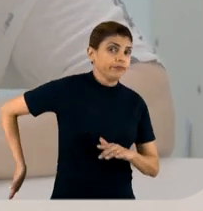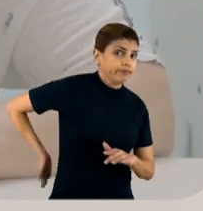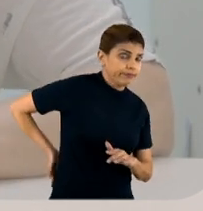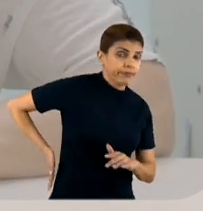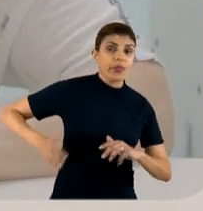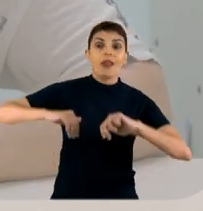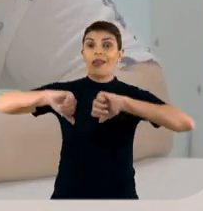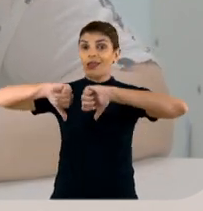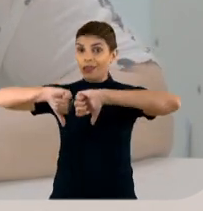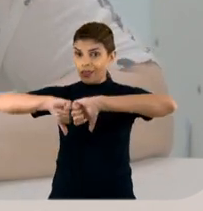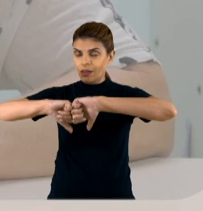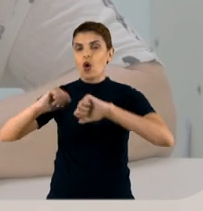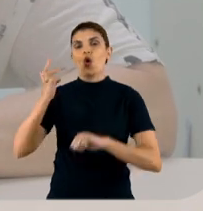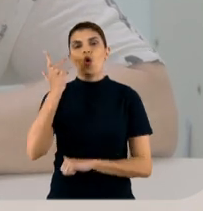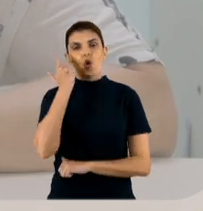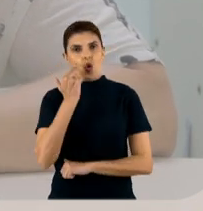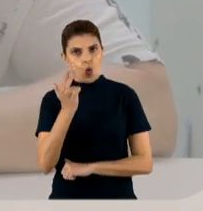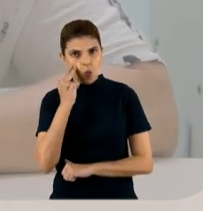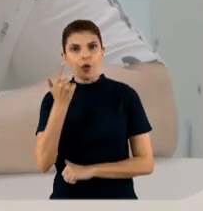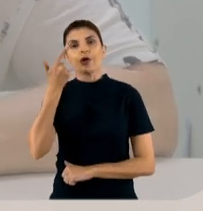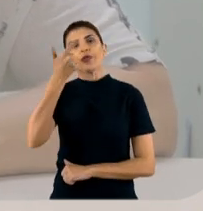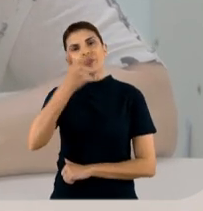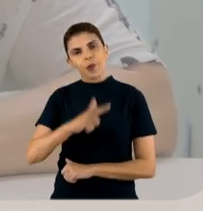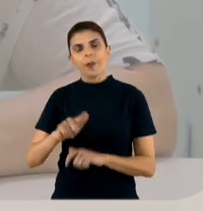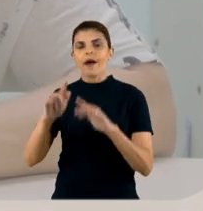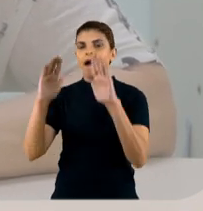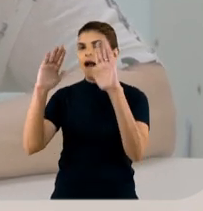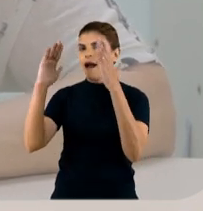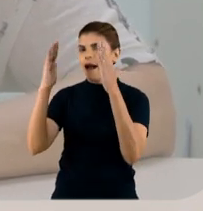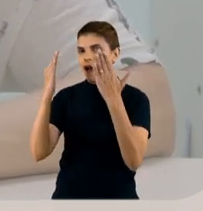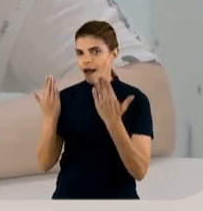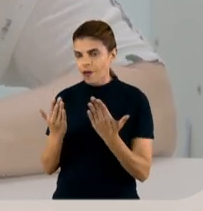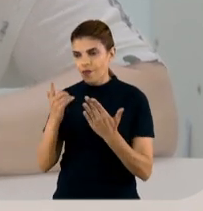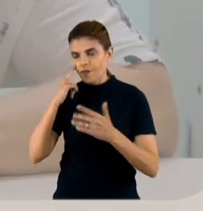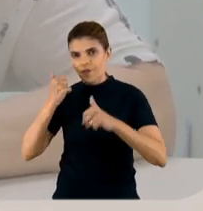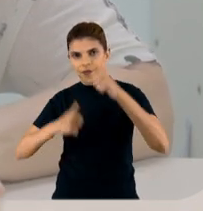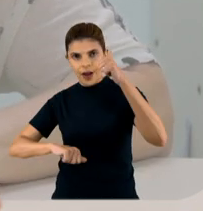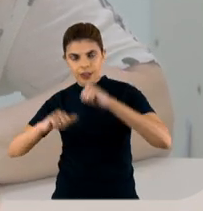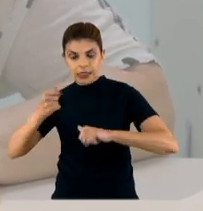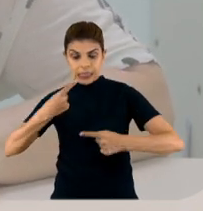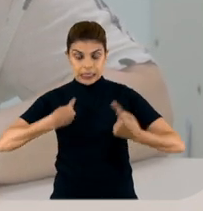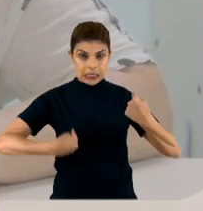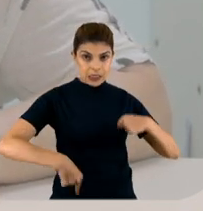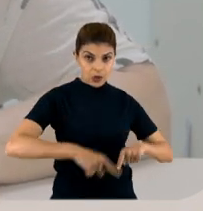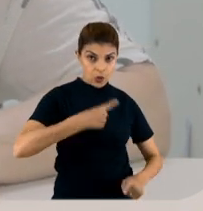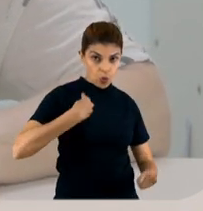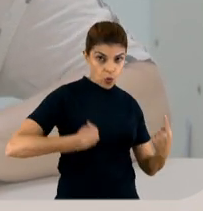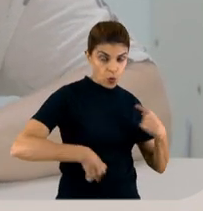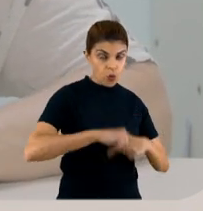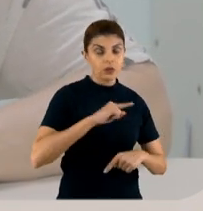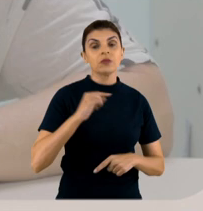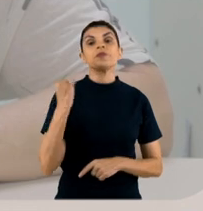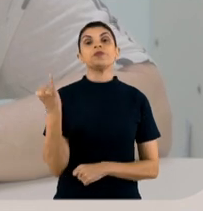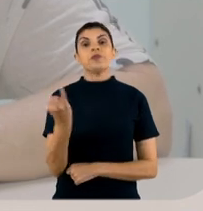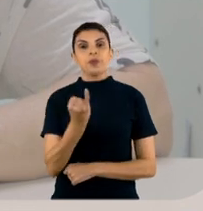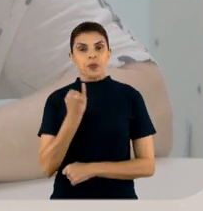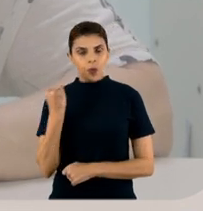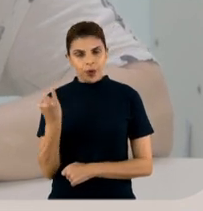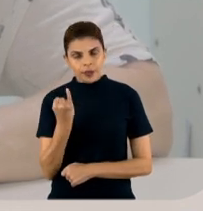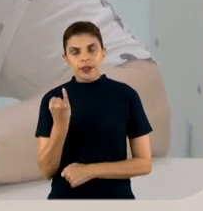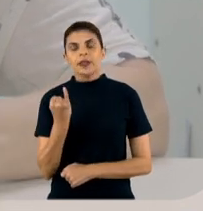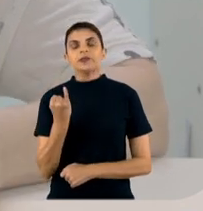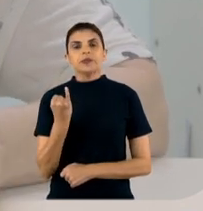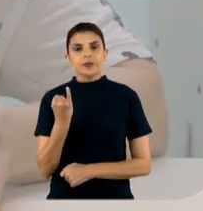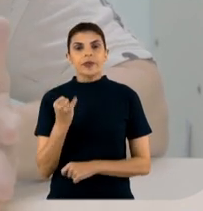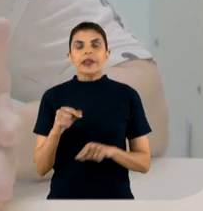comum novamente a gente tem que fazer uma avaliação da circulação do paciente porque isso é muito